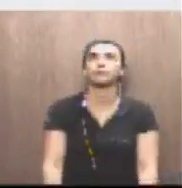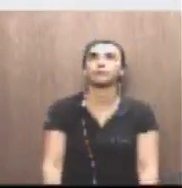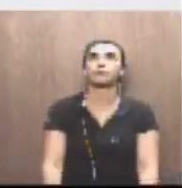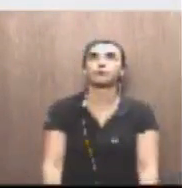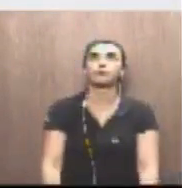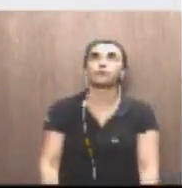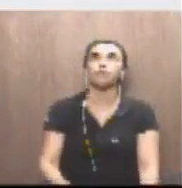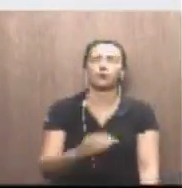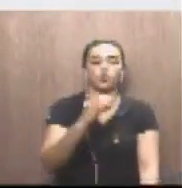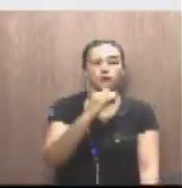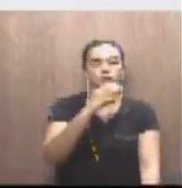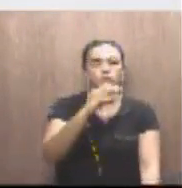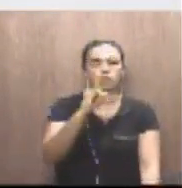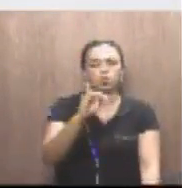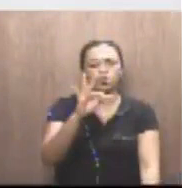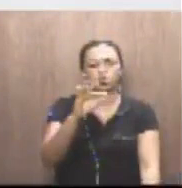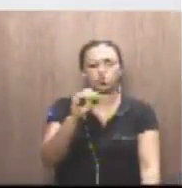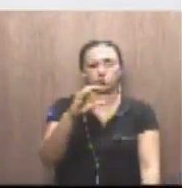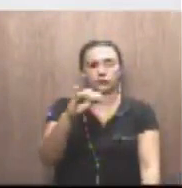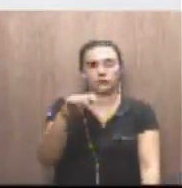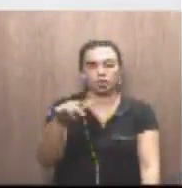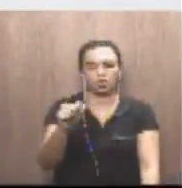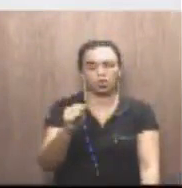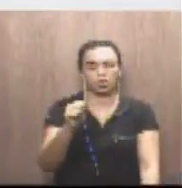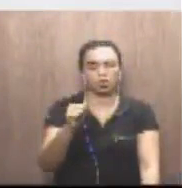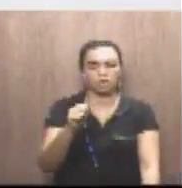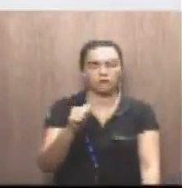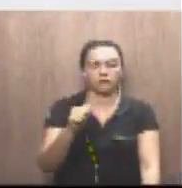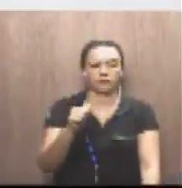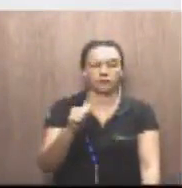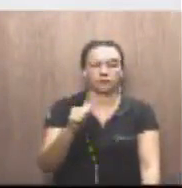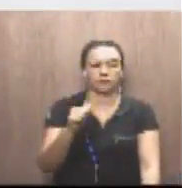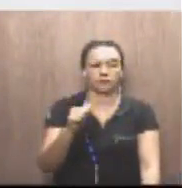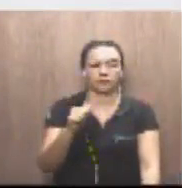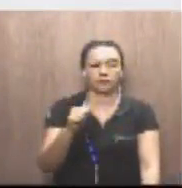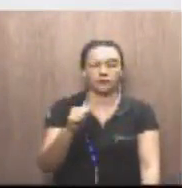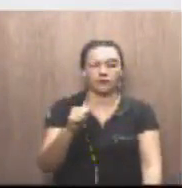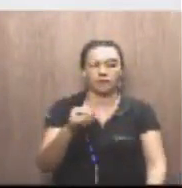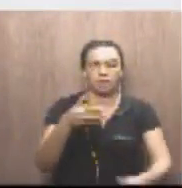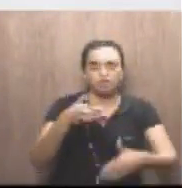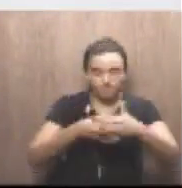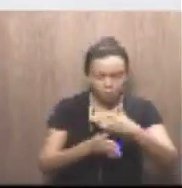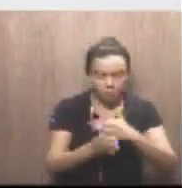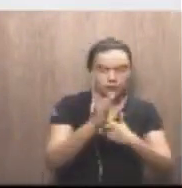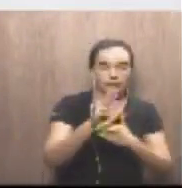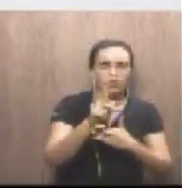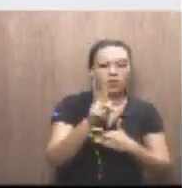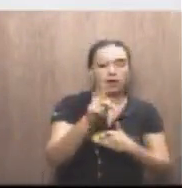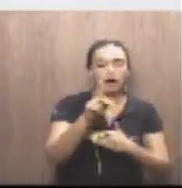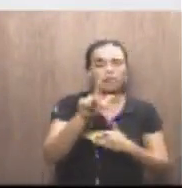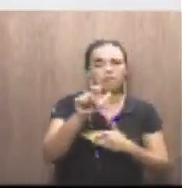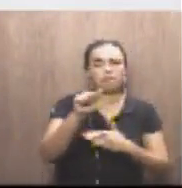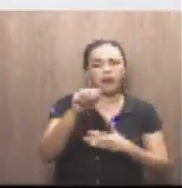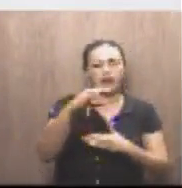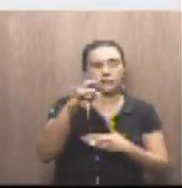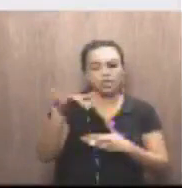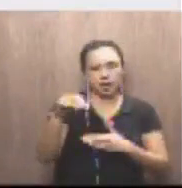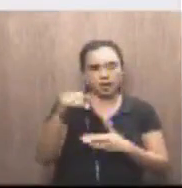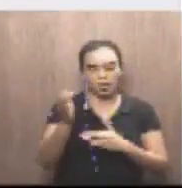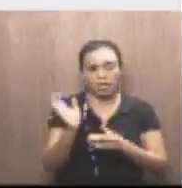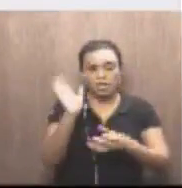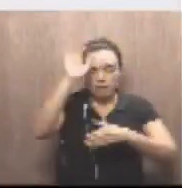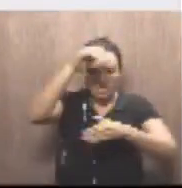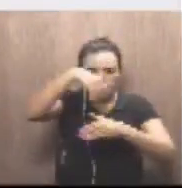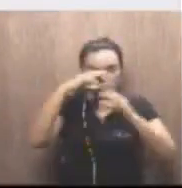A ocitocina materna atravessa a placenta e entra no cérebro do bebê durante o trabalho de